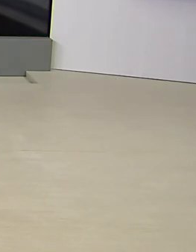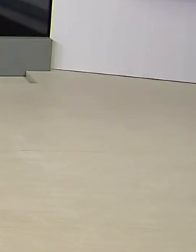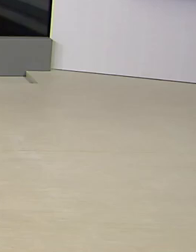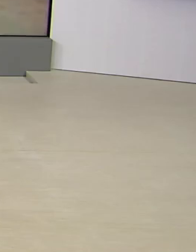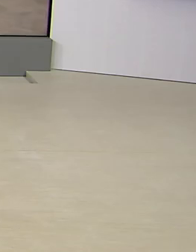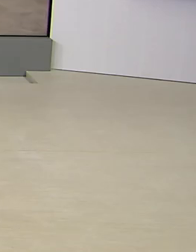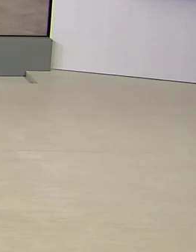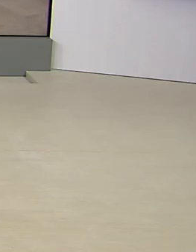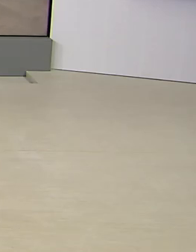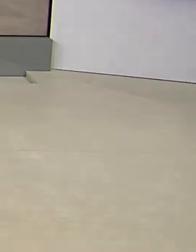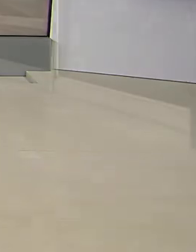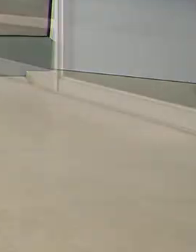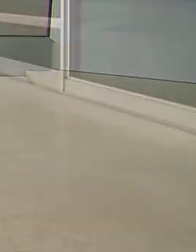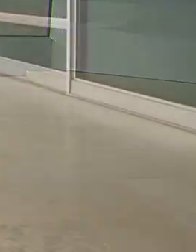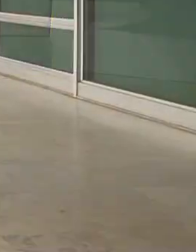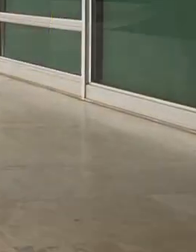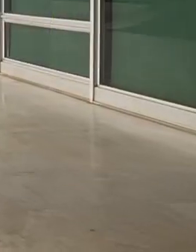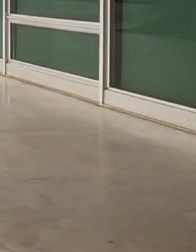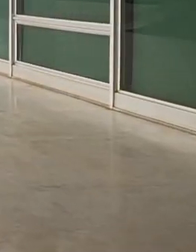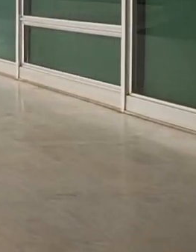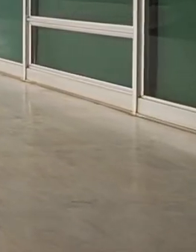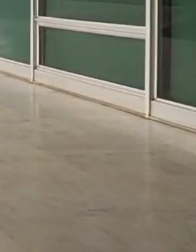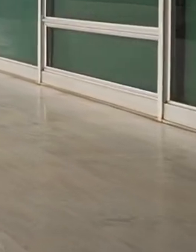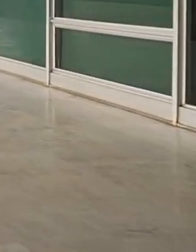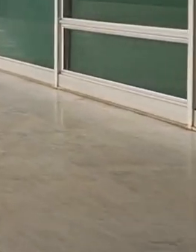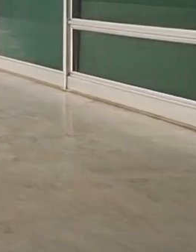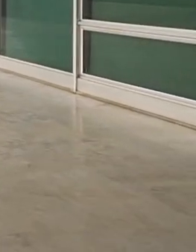Tchau, tchau.